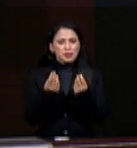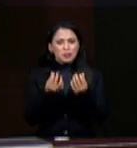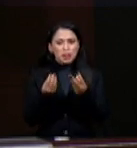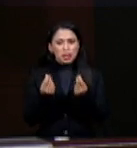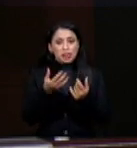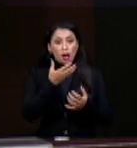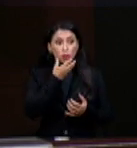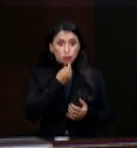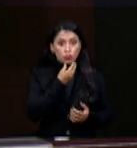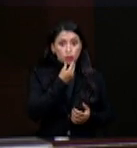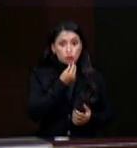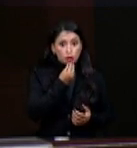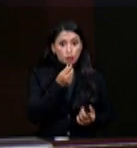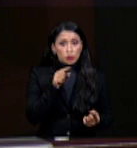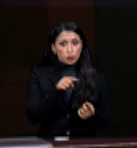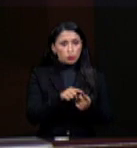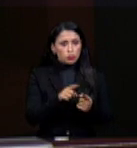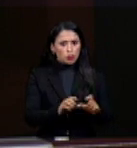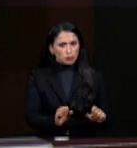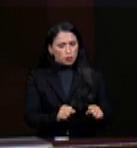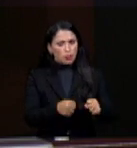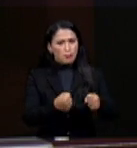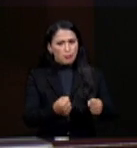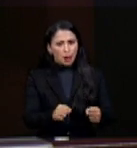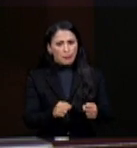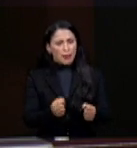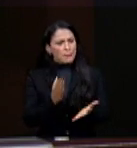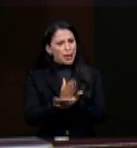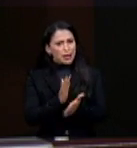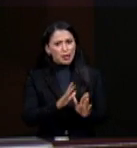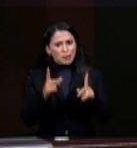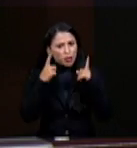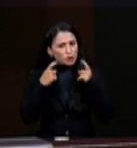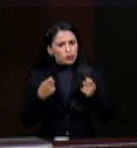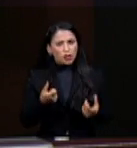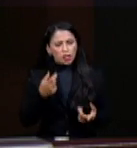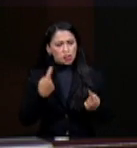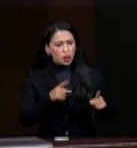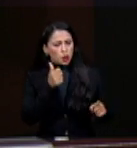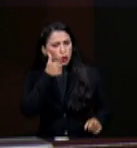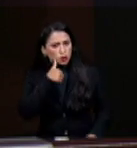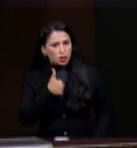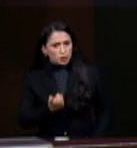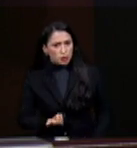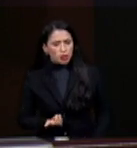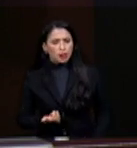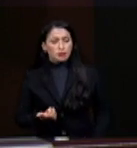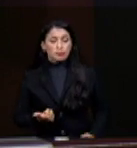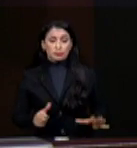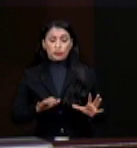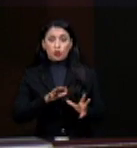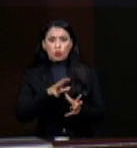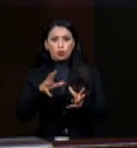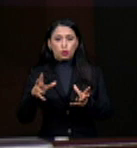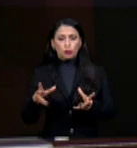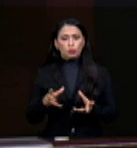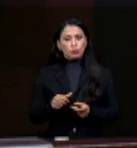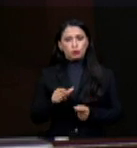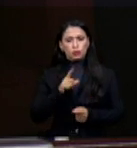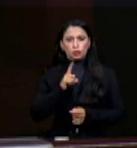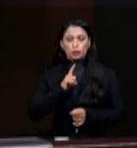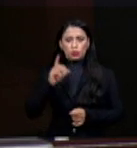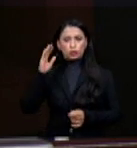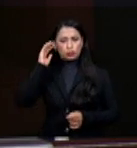mobilizar os homens no engajamento pelo fim da violência contra a mulher. No cenário global, o Canadá tem sido